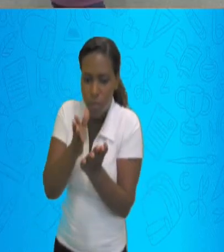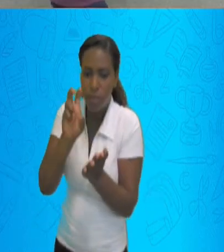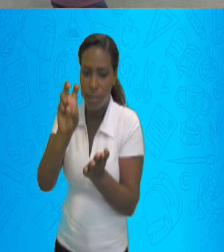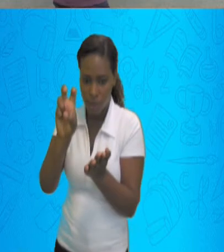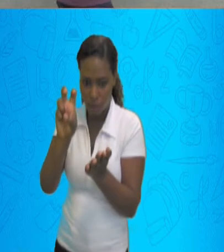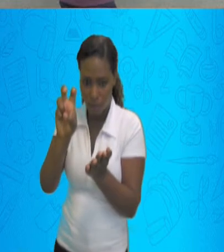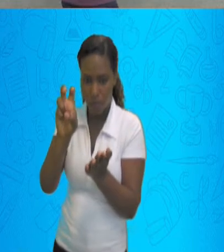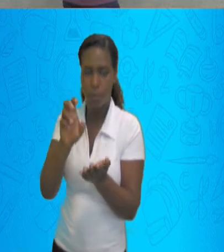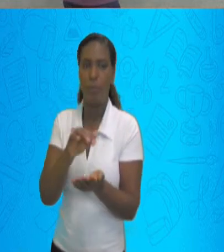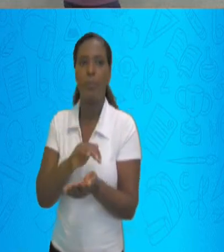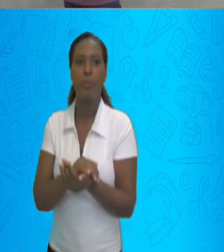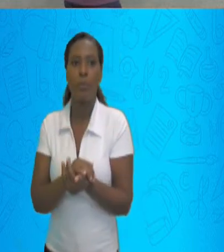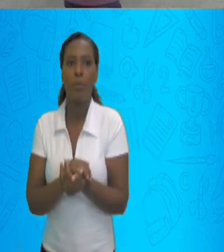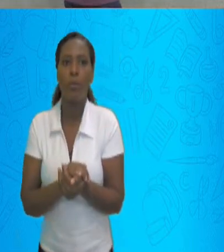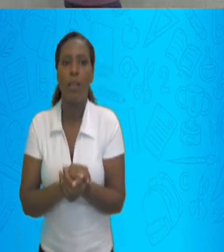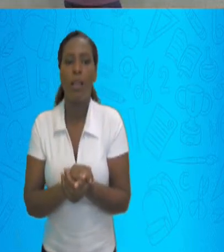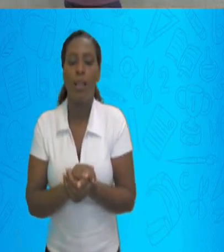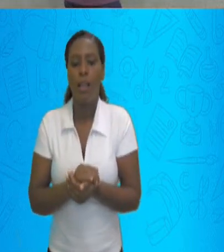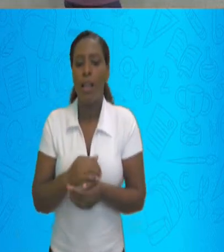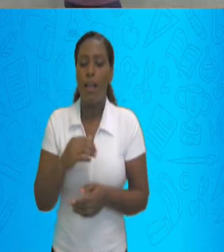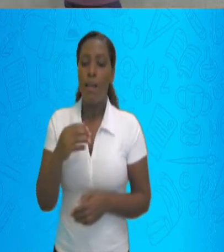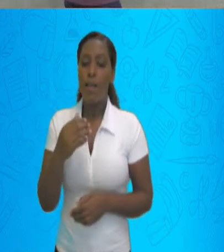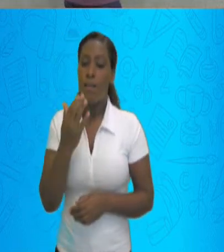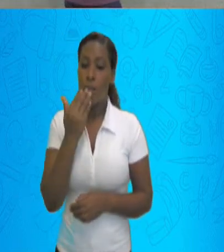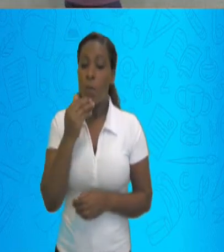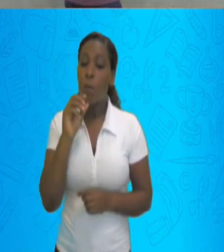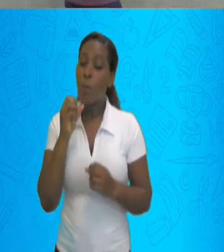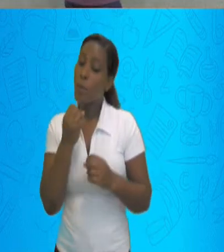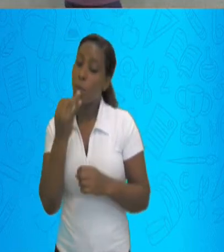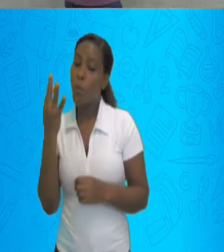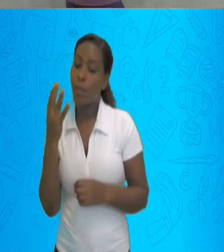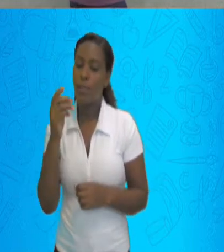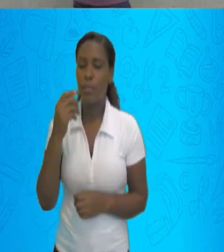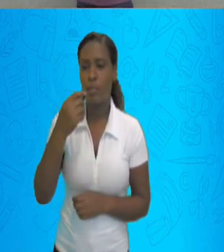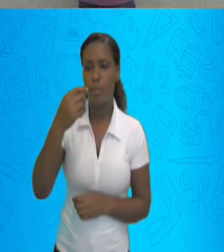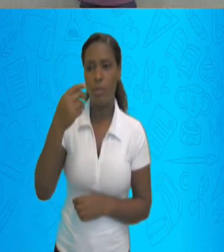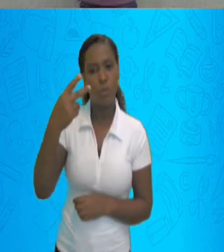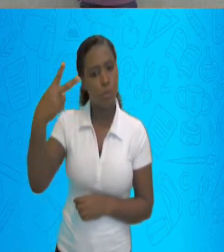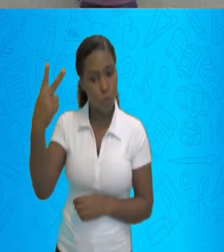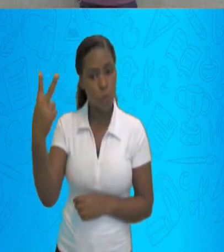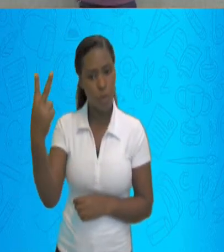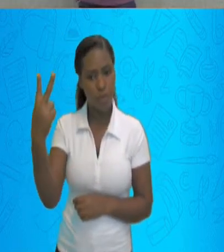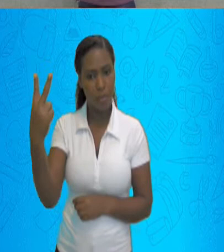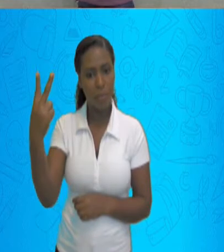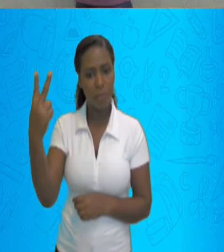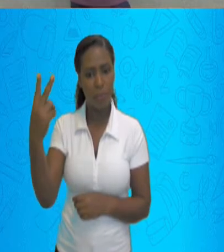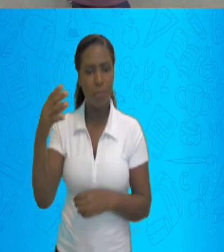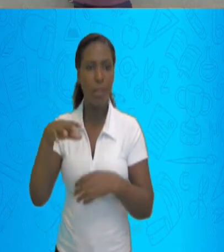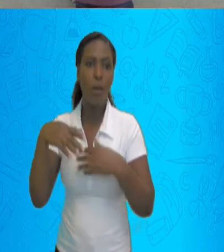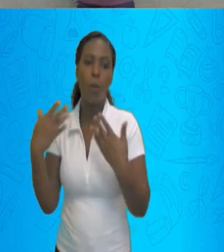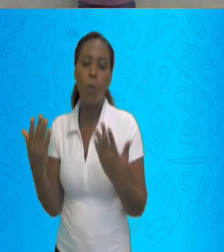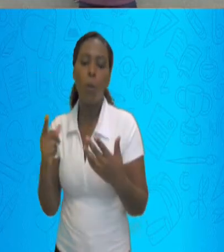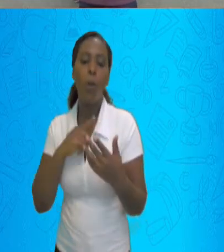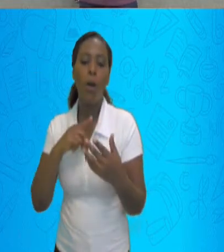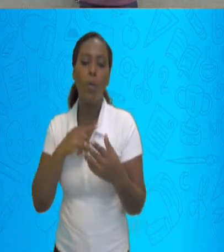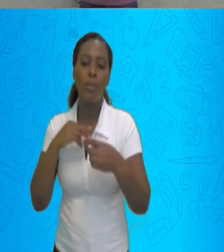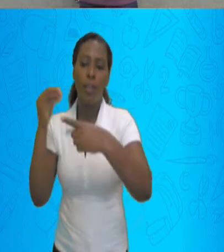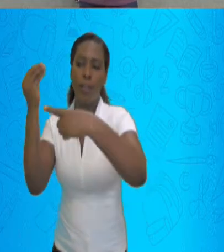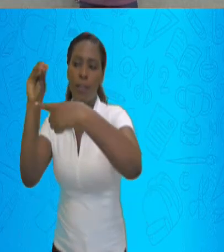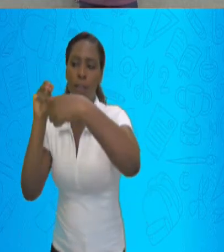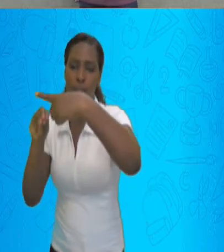5. Vamos pegar aqui 2 partes também. Qual o número fracionário que vai formar?